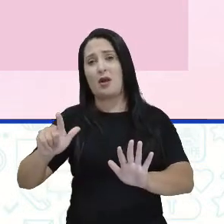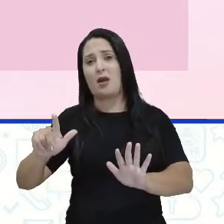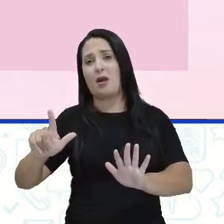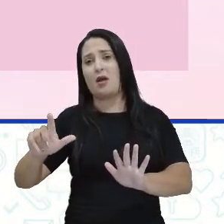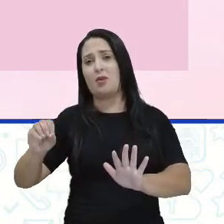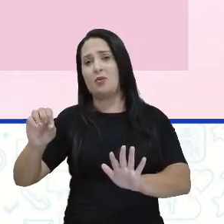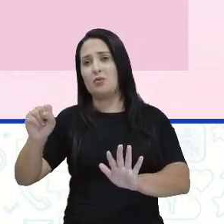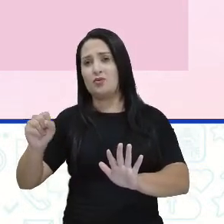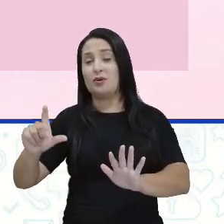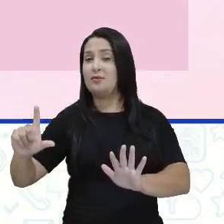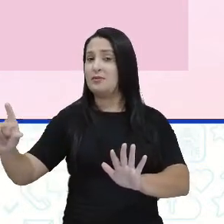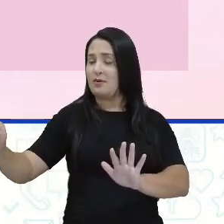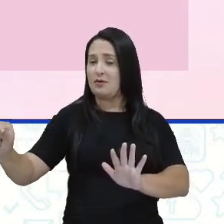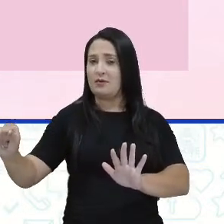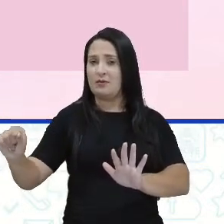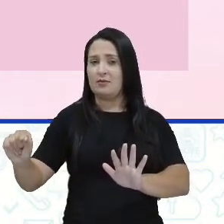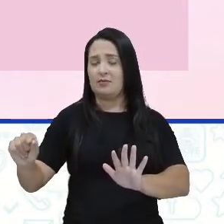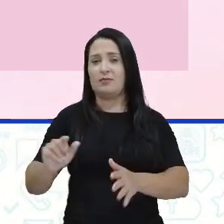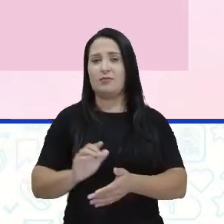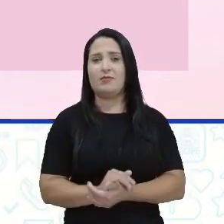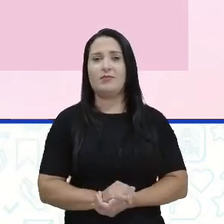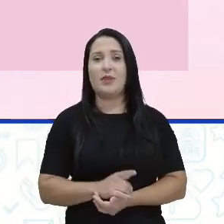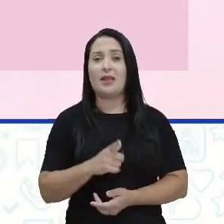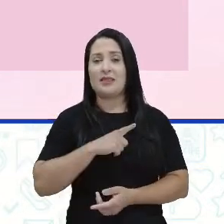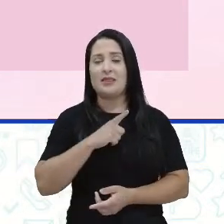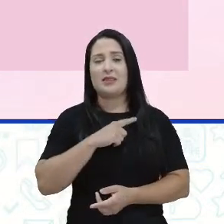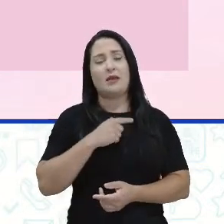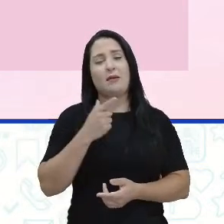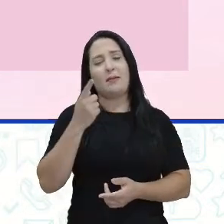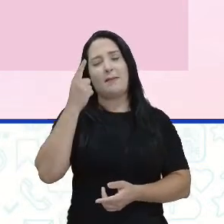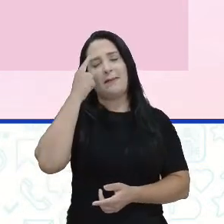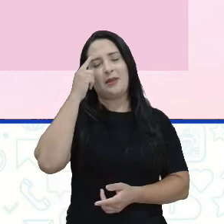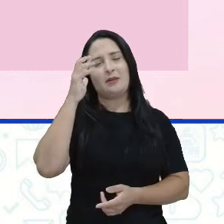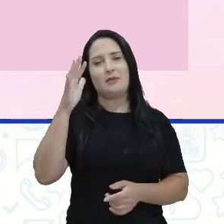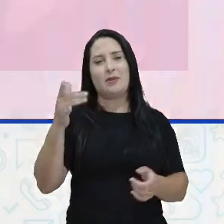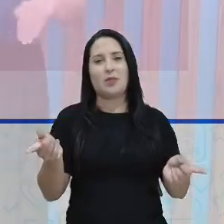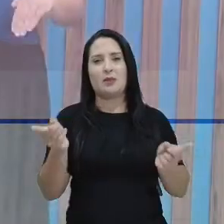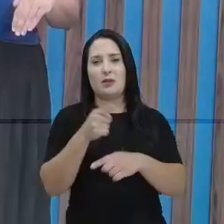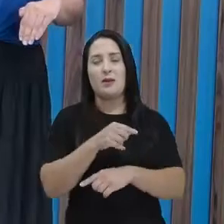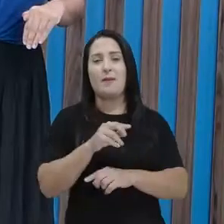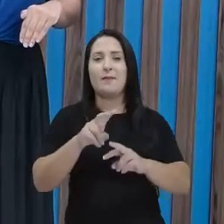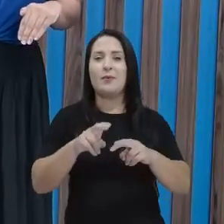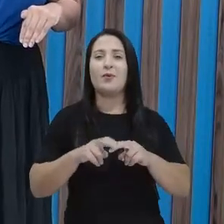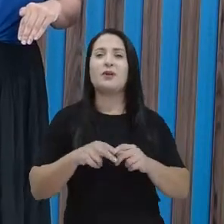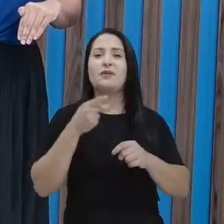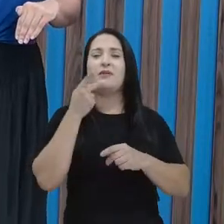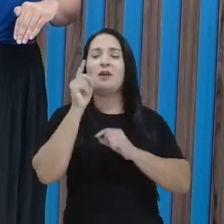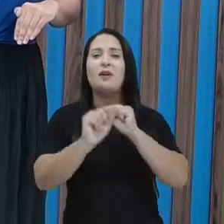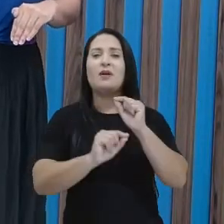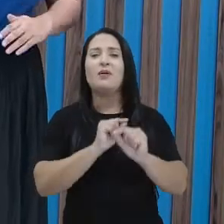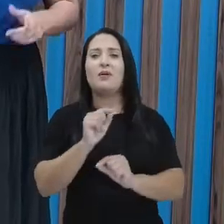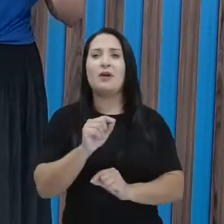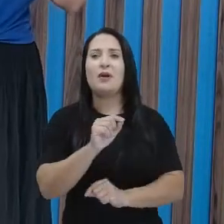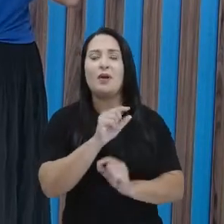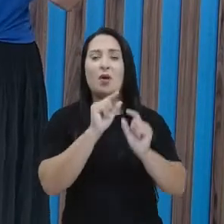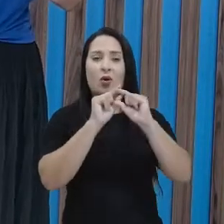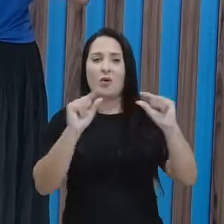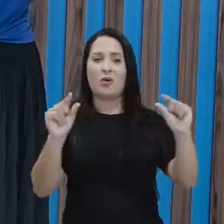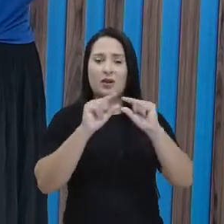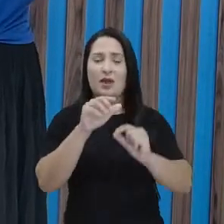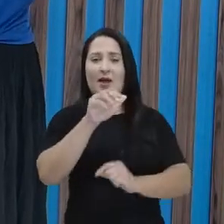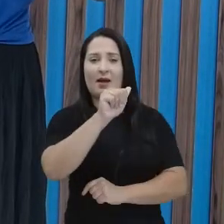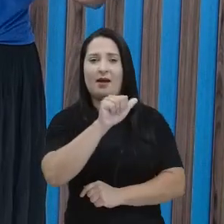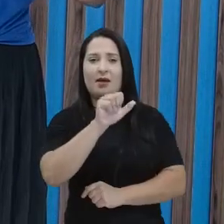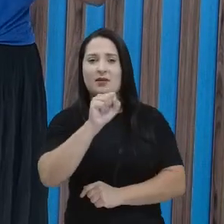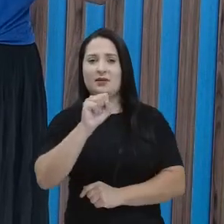ideia adversativa. Só que eu não tenho conjunções, por isso eu falo de orações assindéticas. O aí